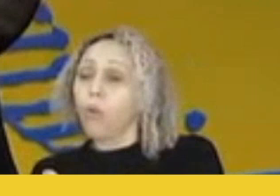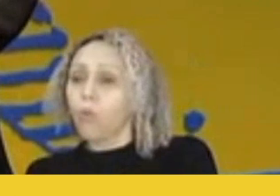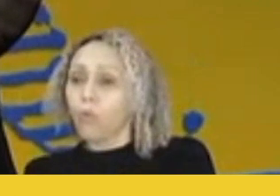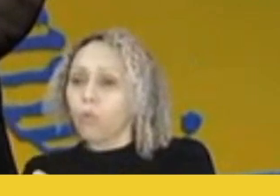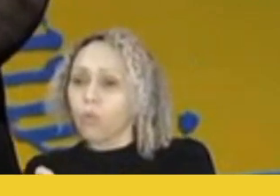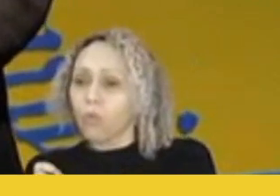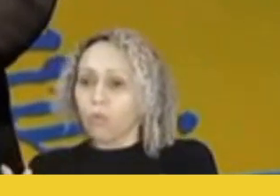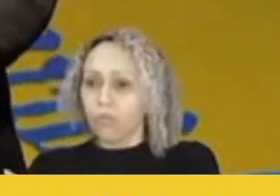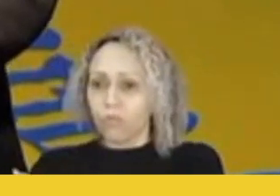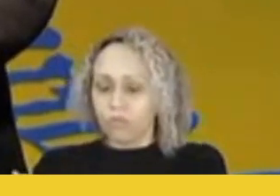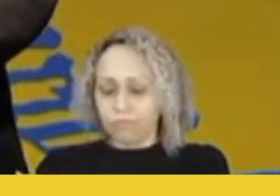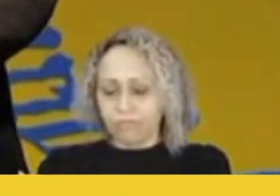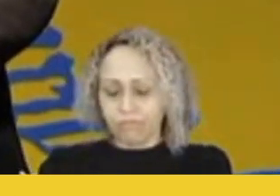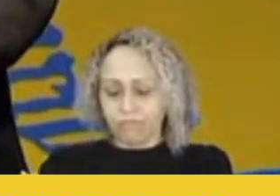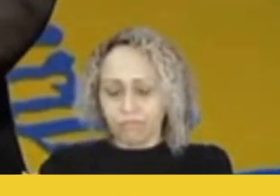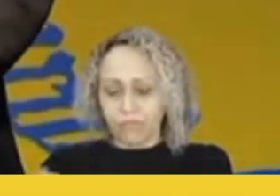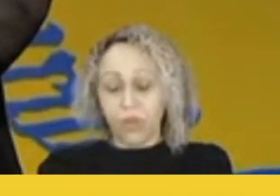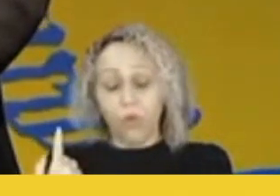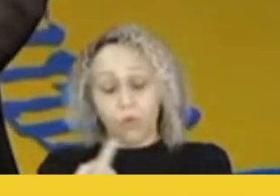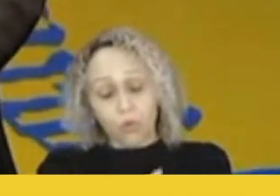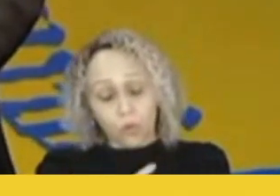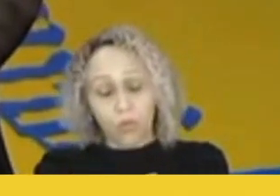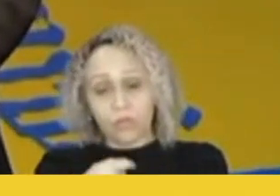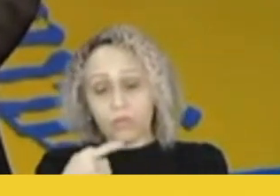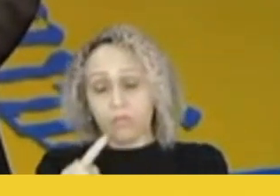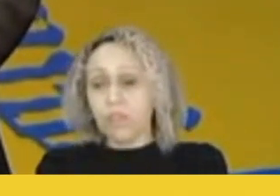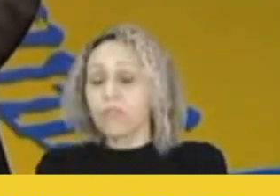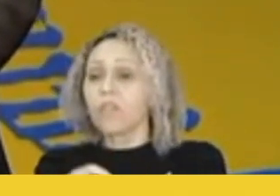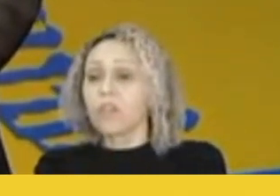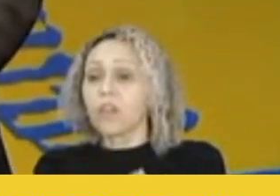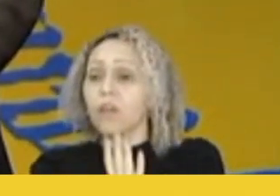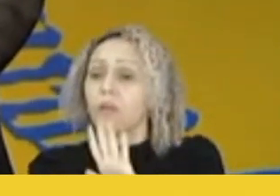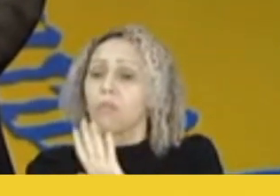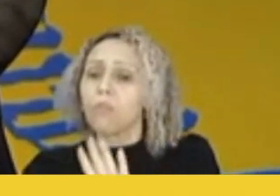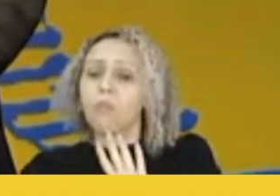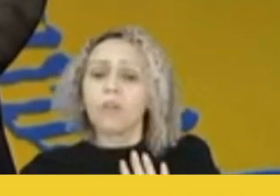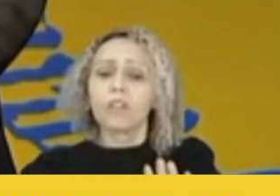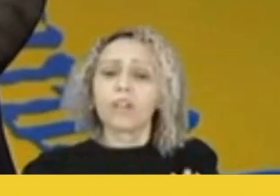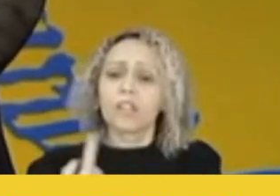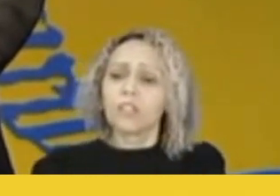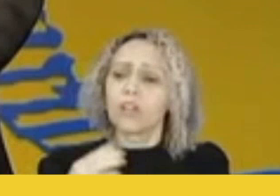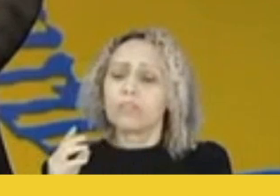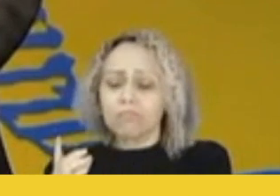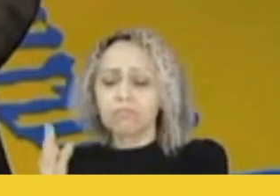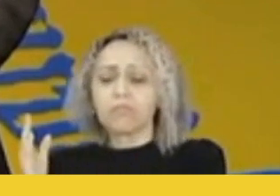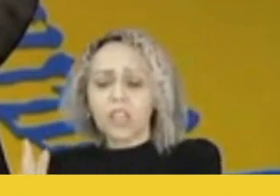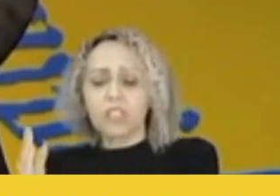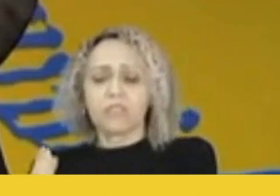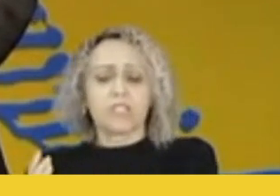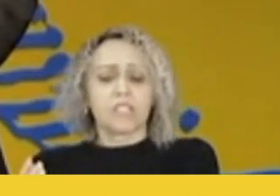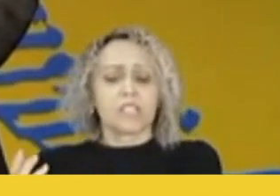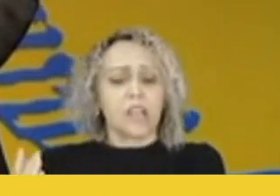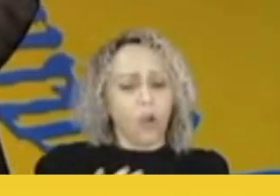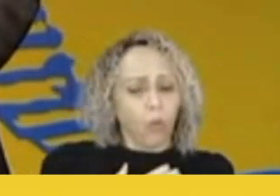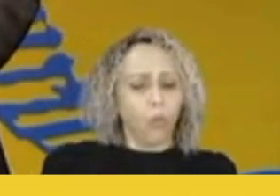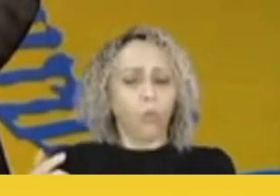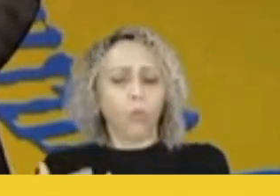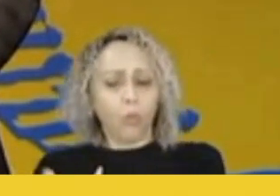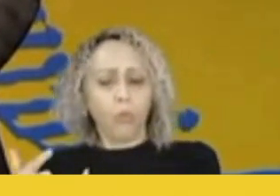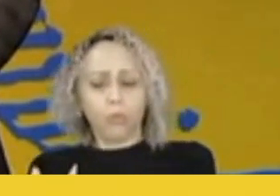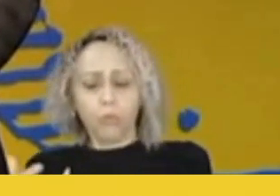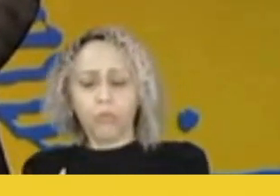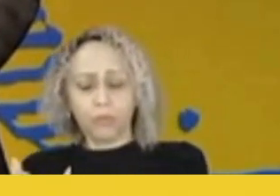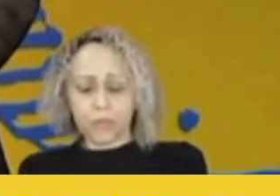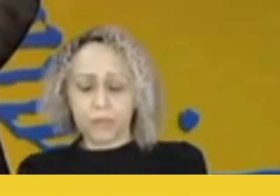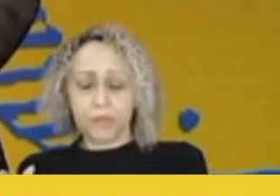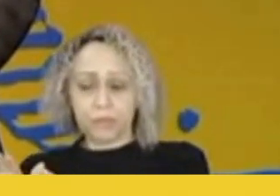dever, de modo transparente, apontar que nós já identificamos. Em primeiro lugar, sobre a